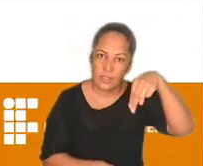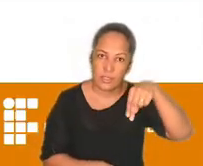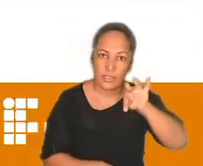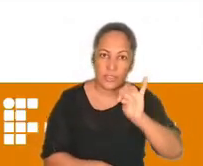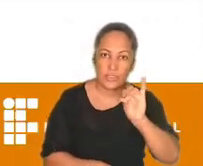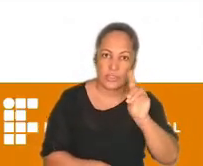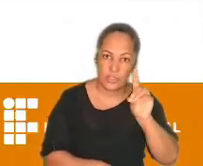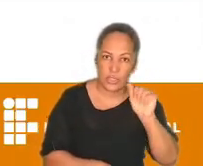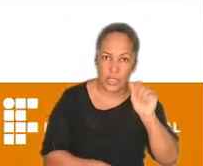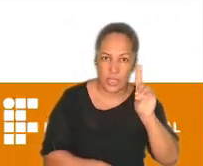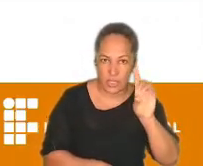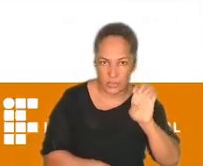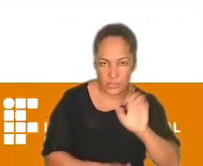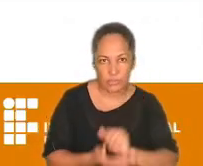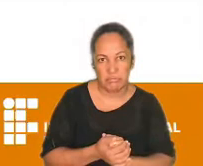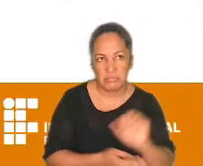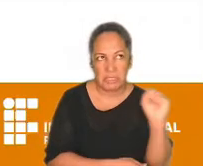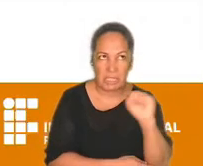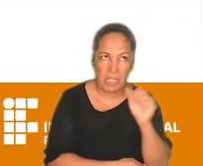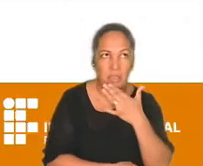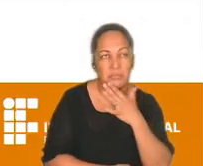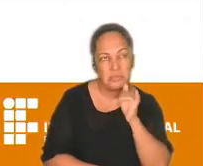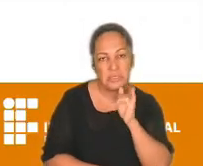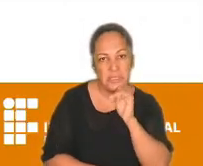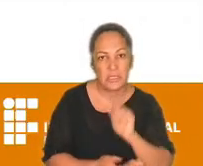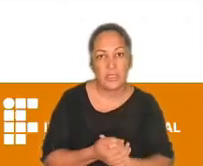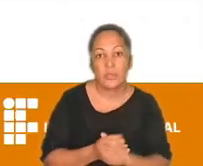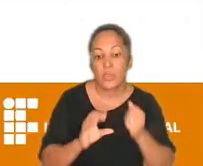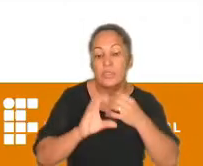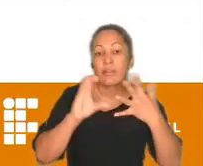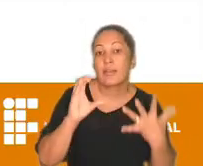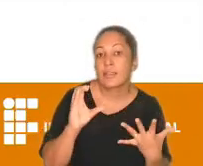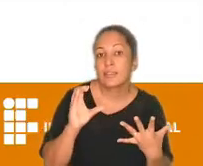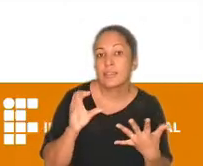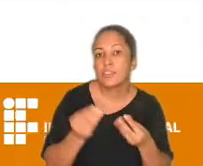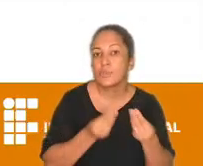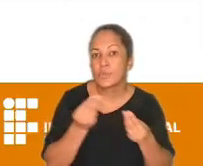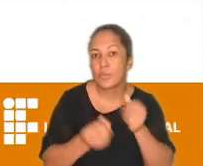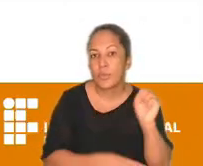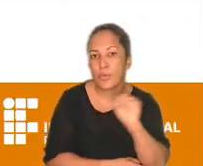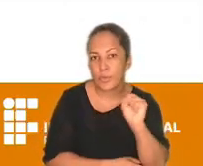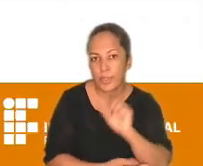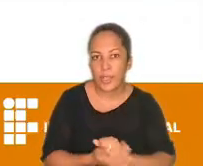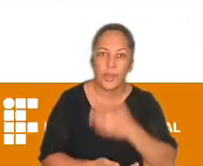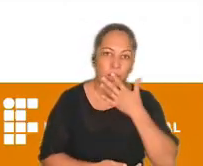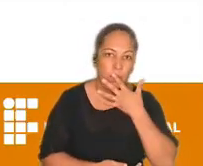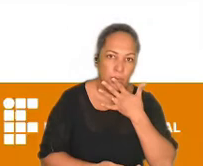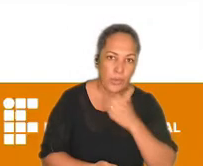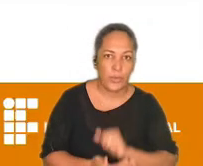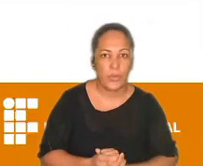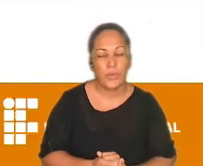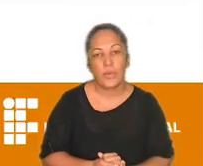entidade carro. Quais são as características de um carro? Cor, né, o modelo,